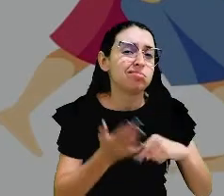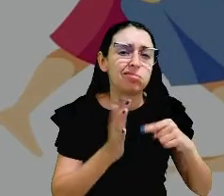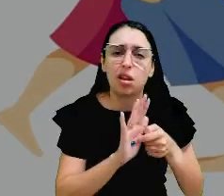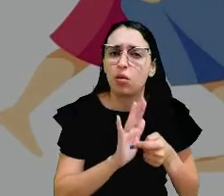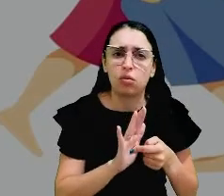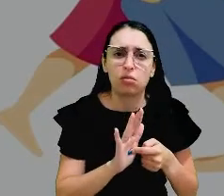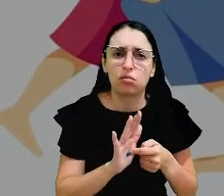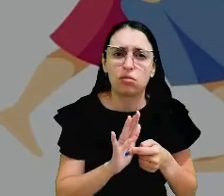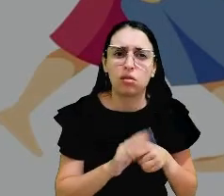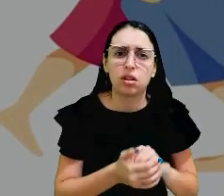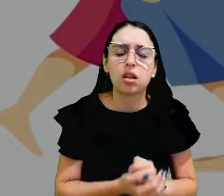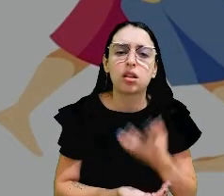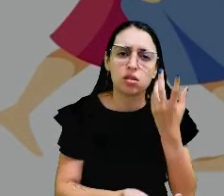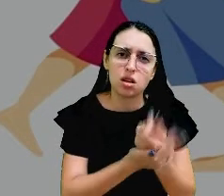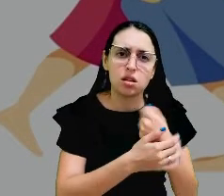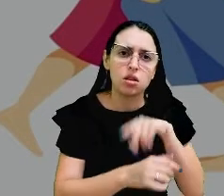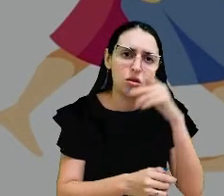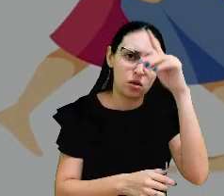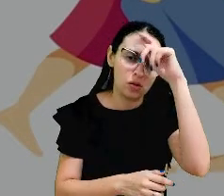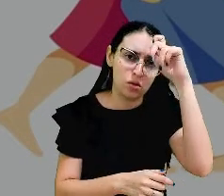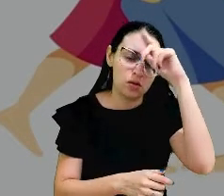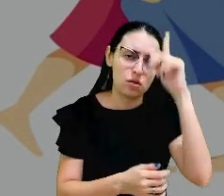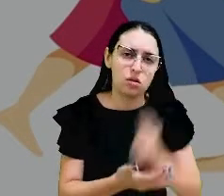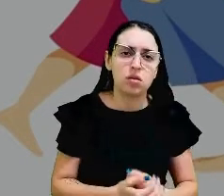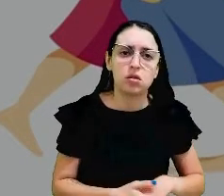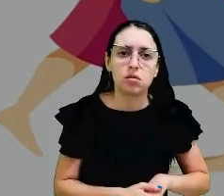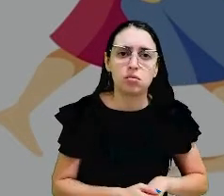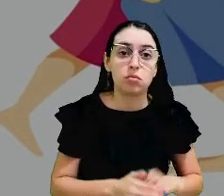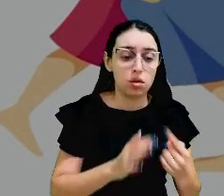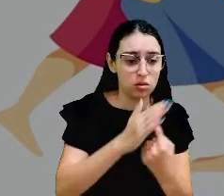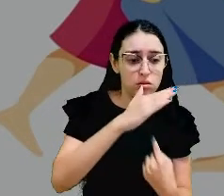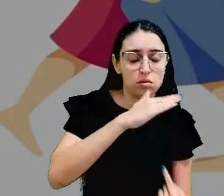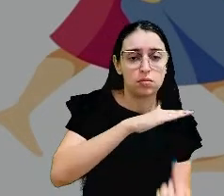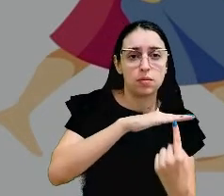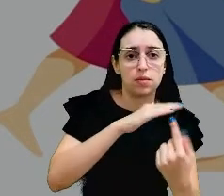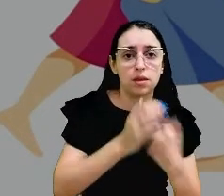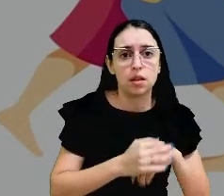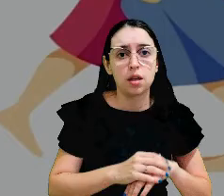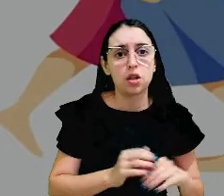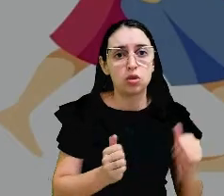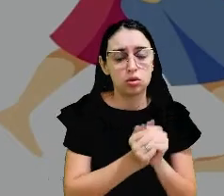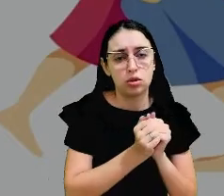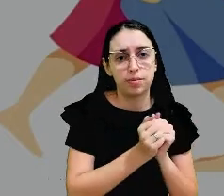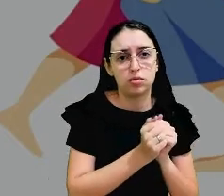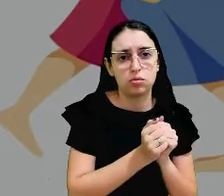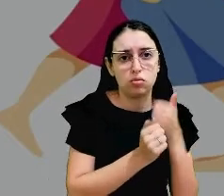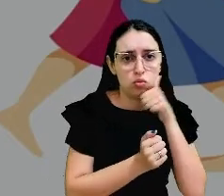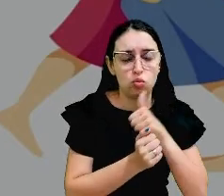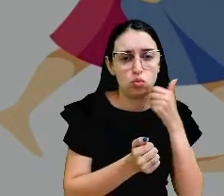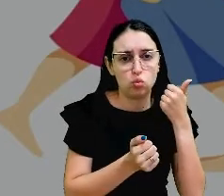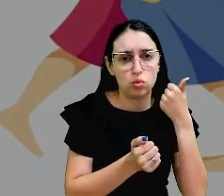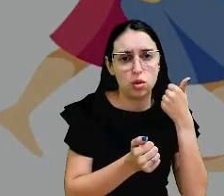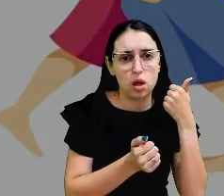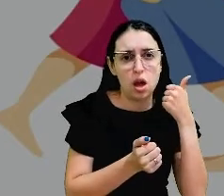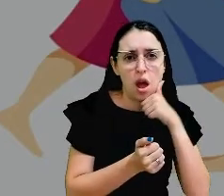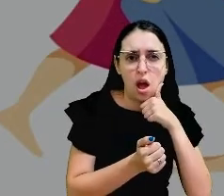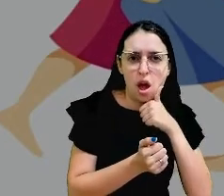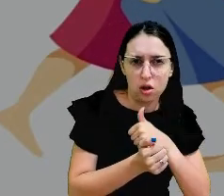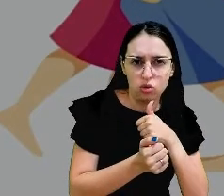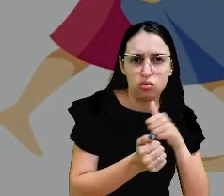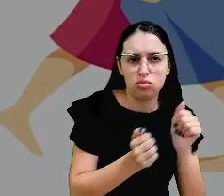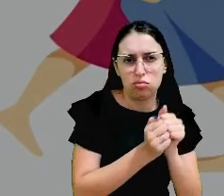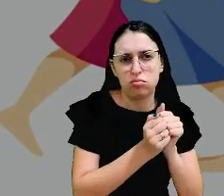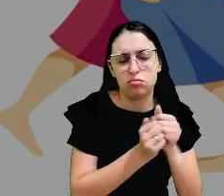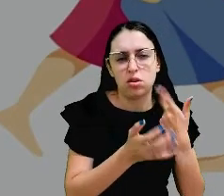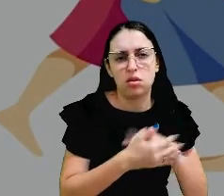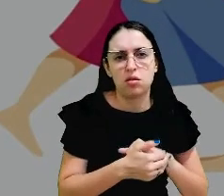à admissão no hospital, o impedimento de entrada ao acompanhante e a violência psicológica, que é muito